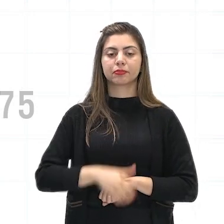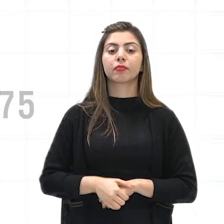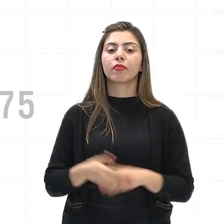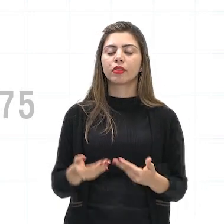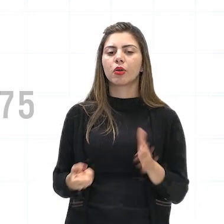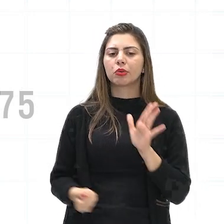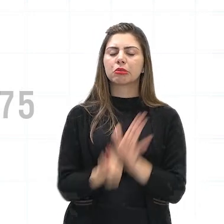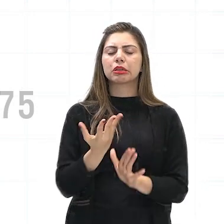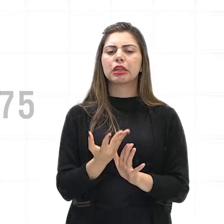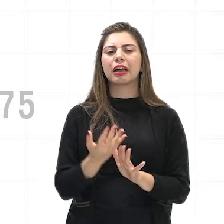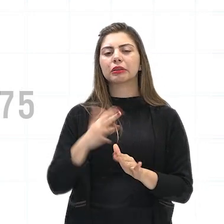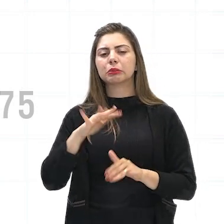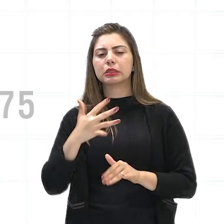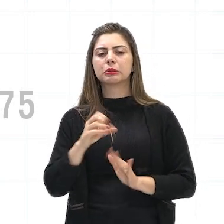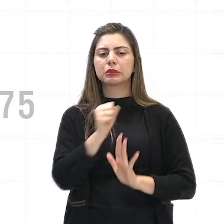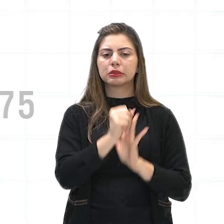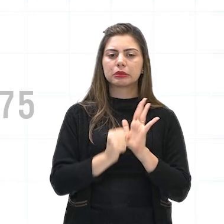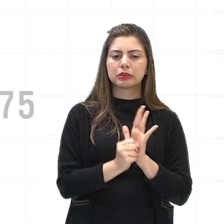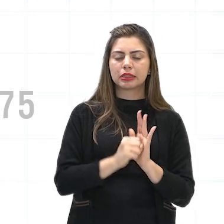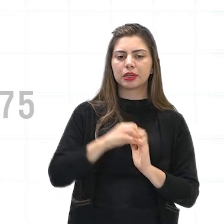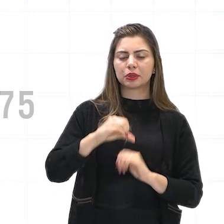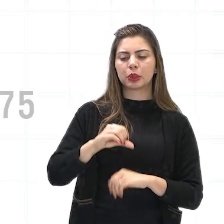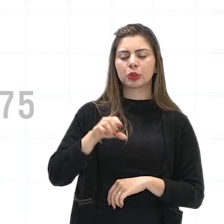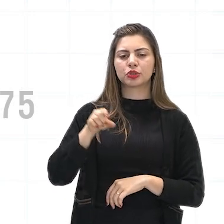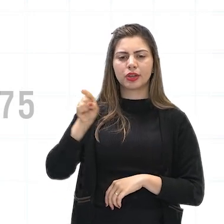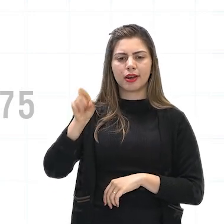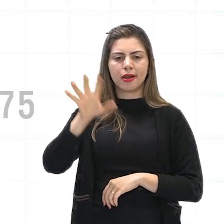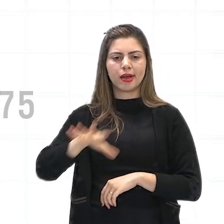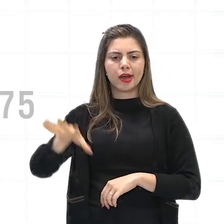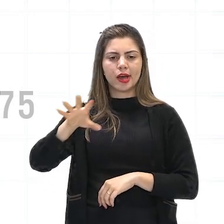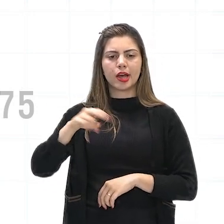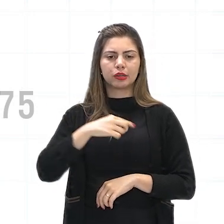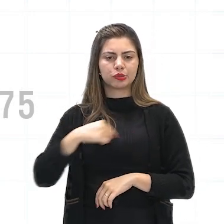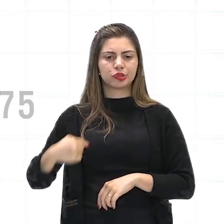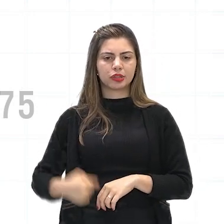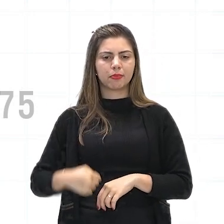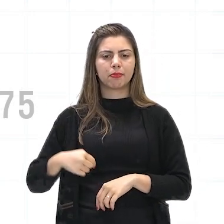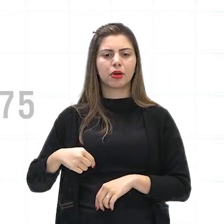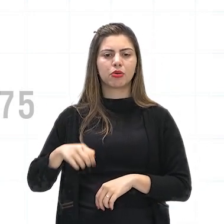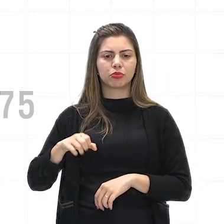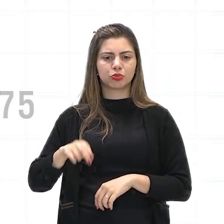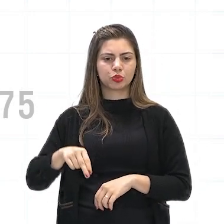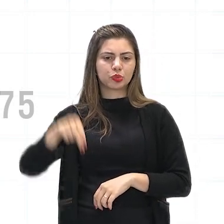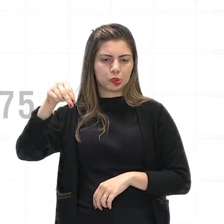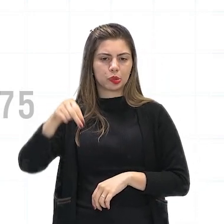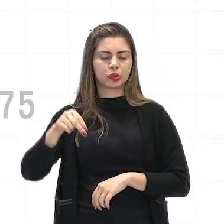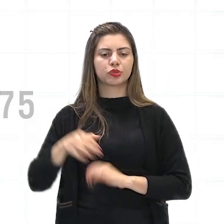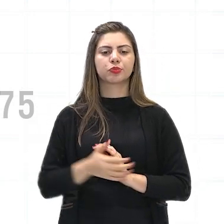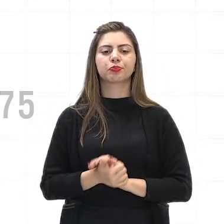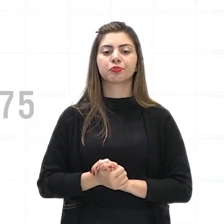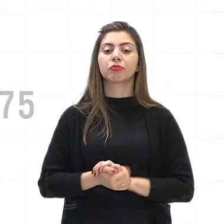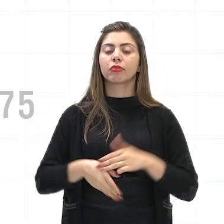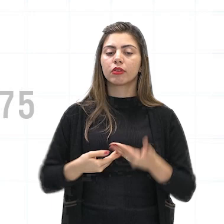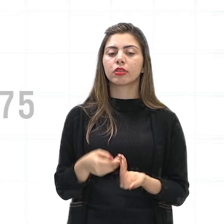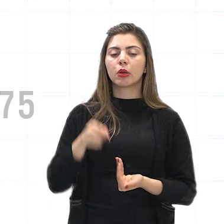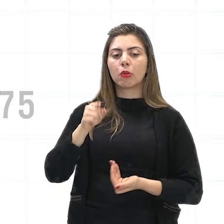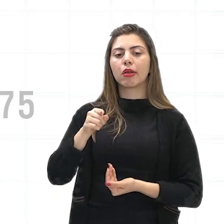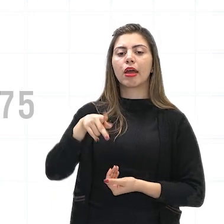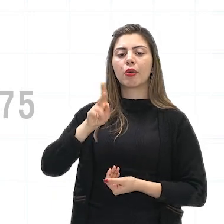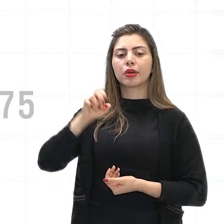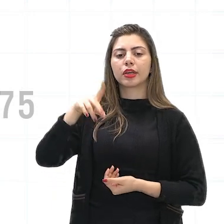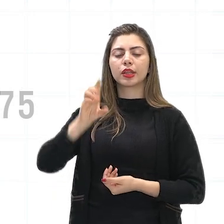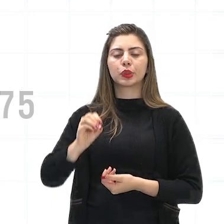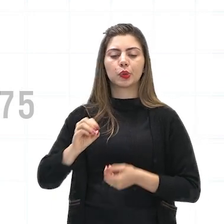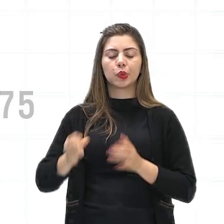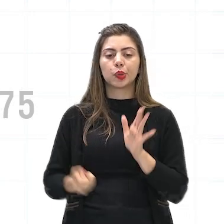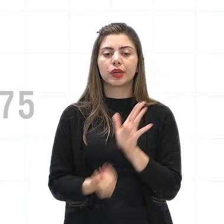criada provavelmente no norte do Japão lá no século IX. O Kendo, tal como praticado hoje, foi criado